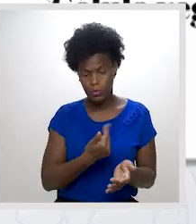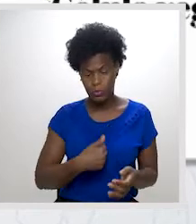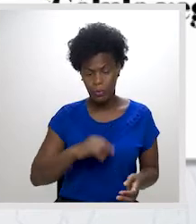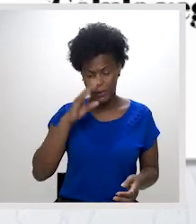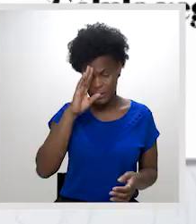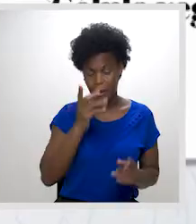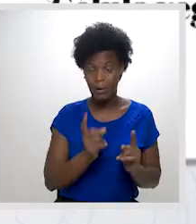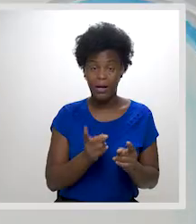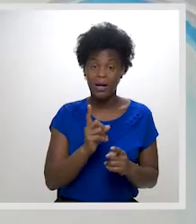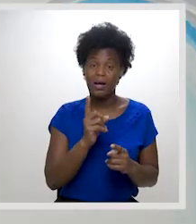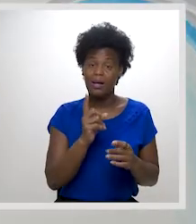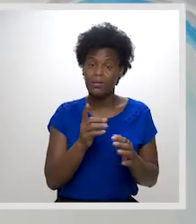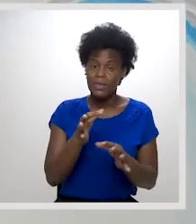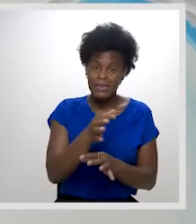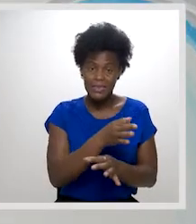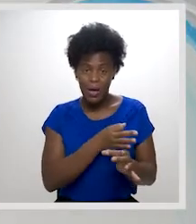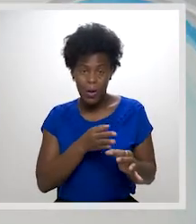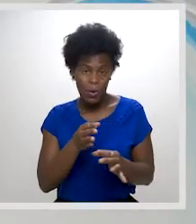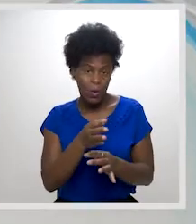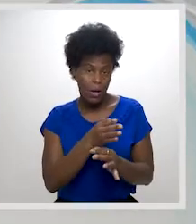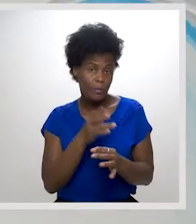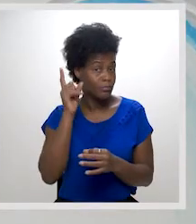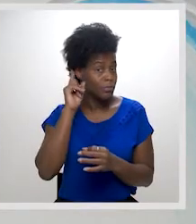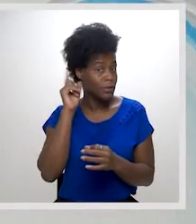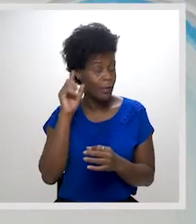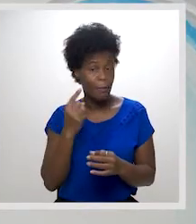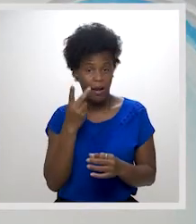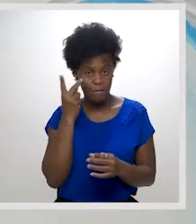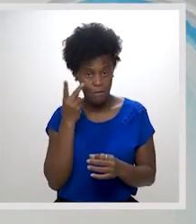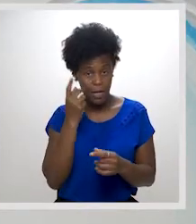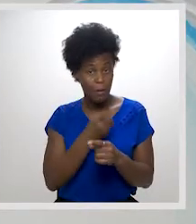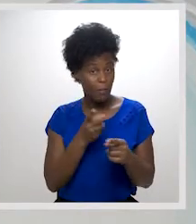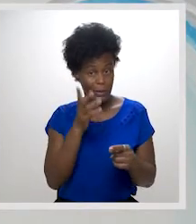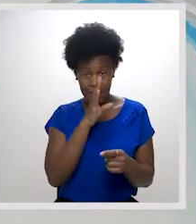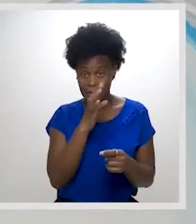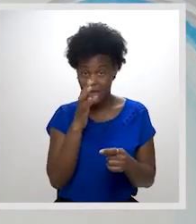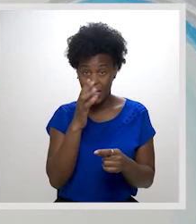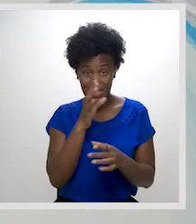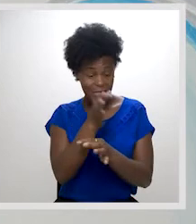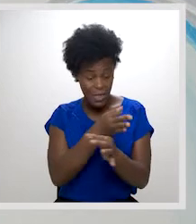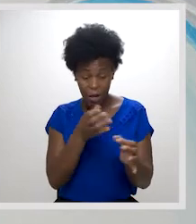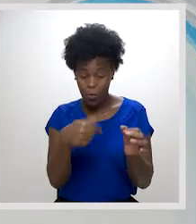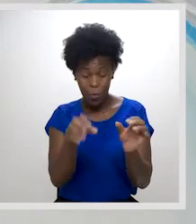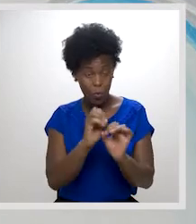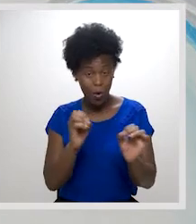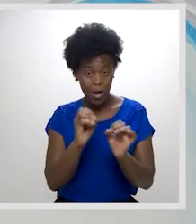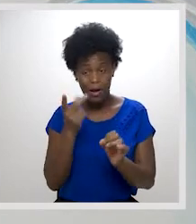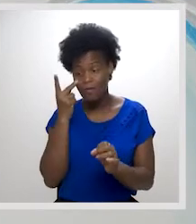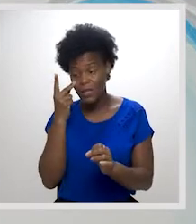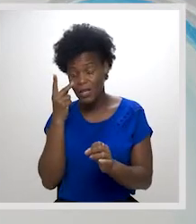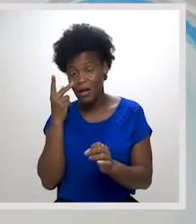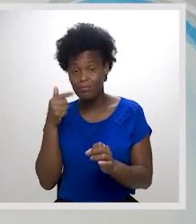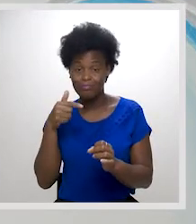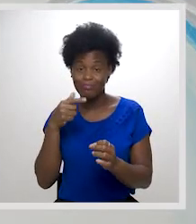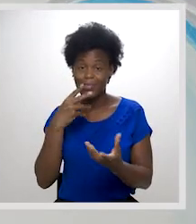nós sabemos que a célula é importante à vida, porque se não fosse ela, não teria existido